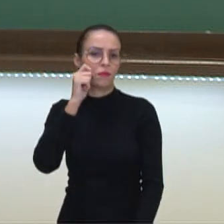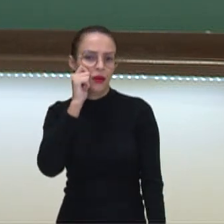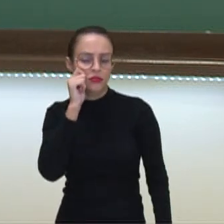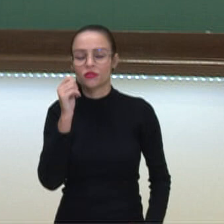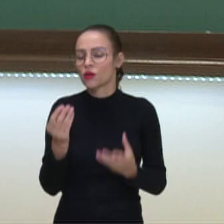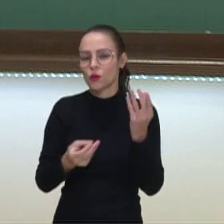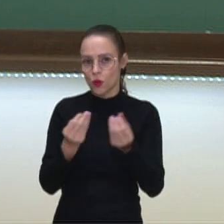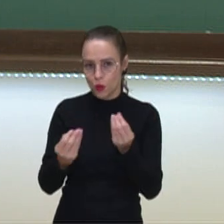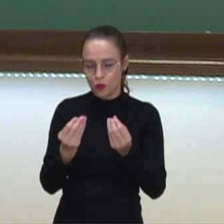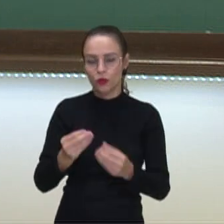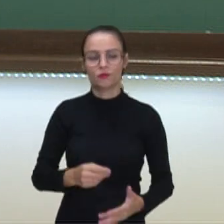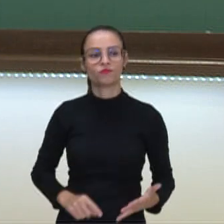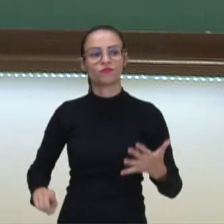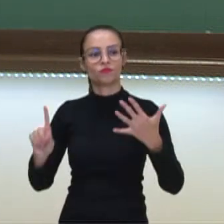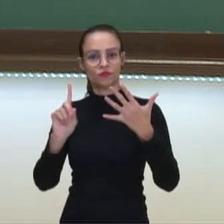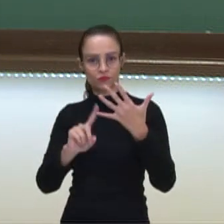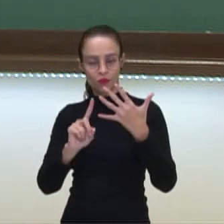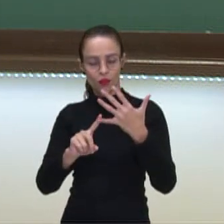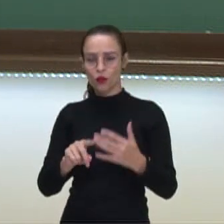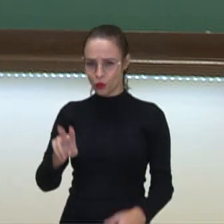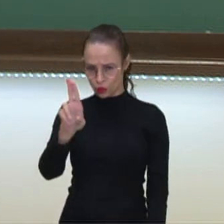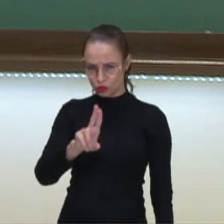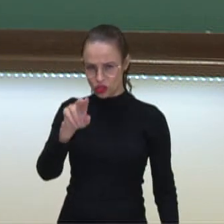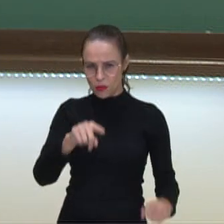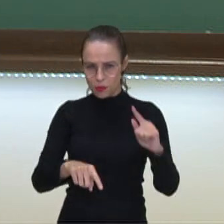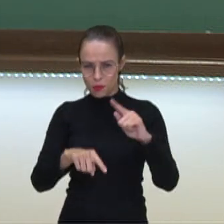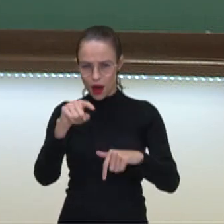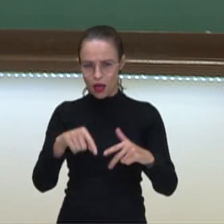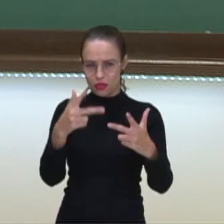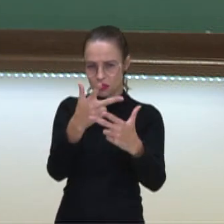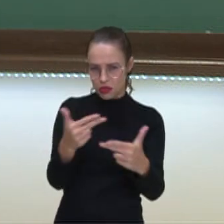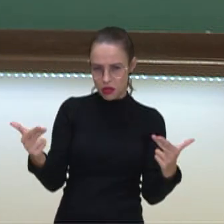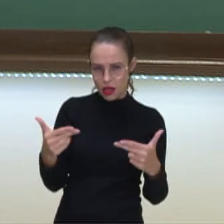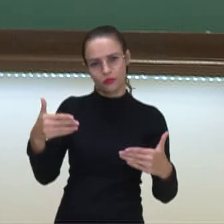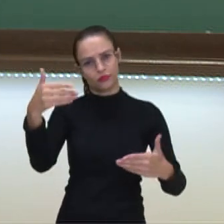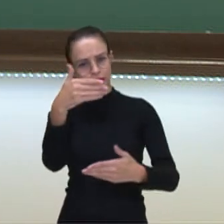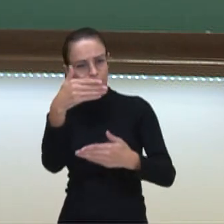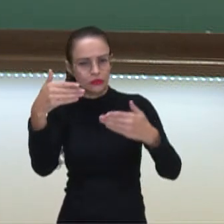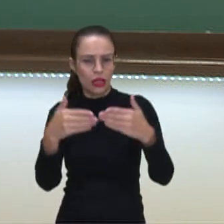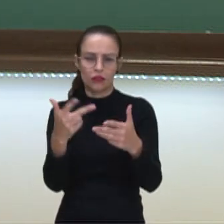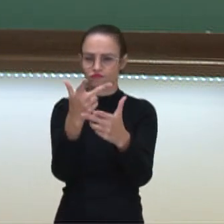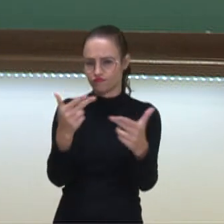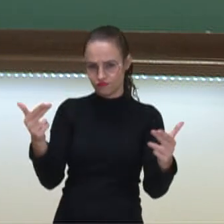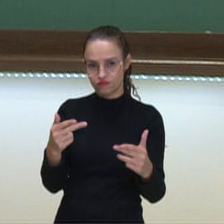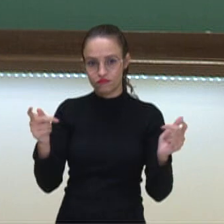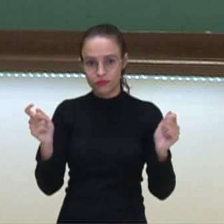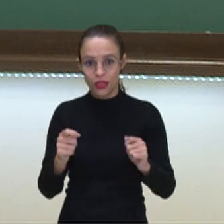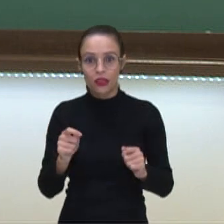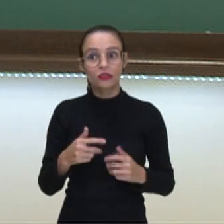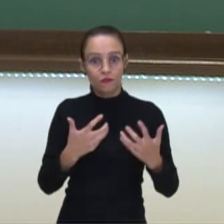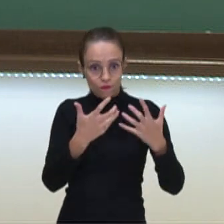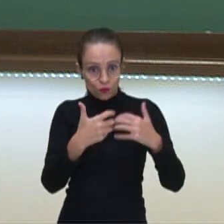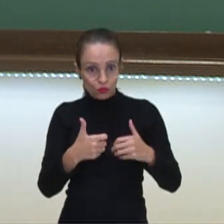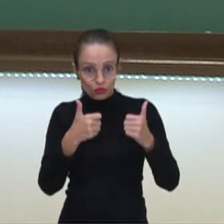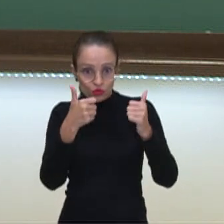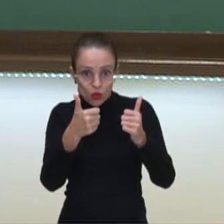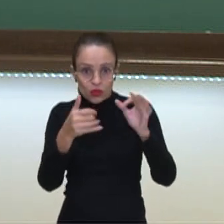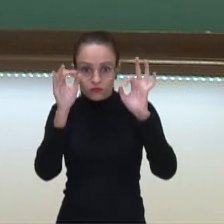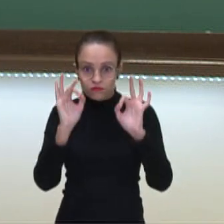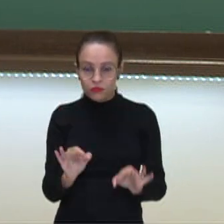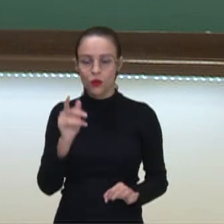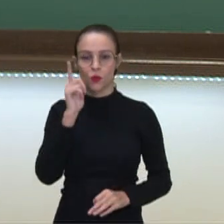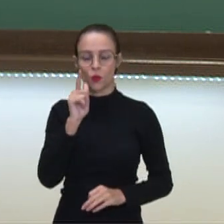qual é o meio? E se eu vou utilizar recursos, efeitos, né? E a garantia que esses efeitos, de fato, vão